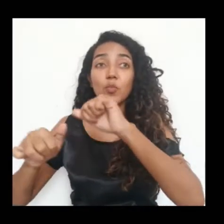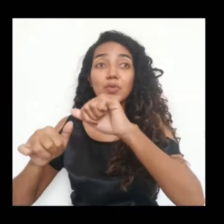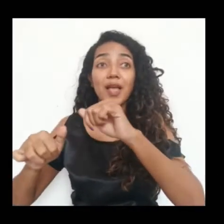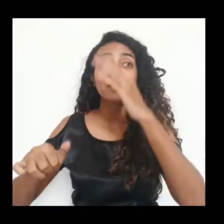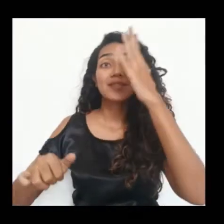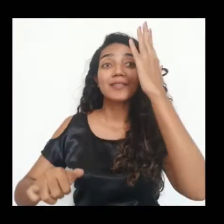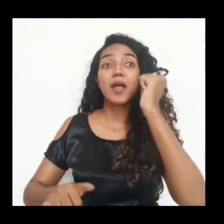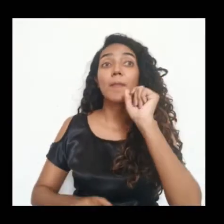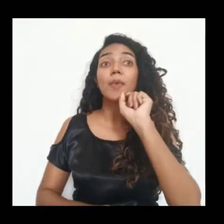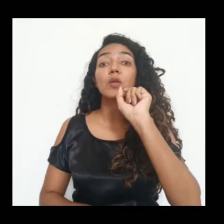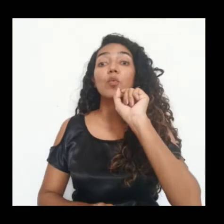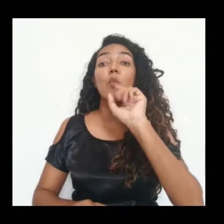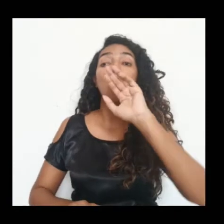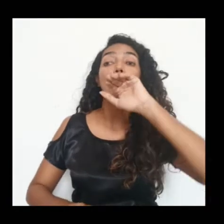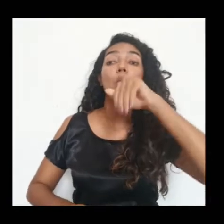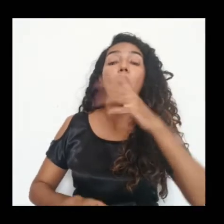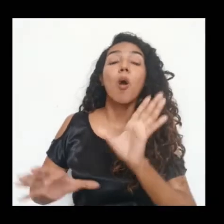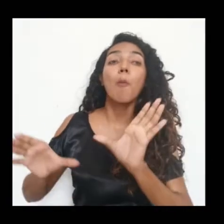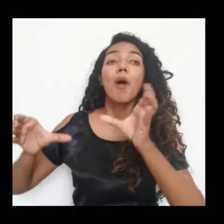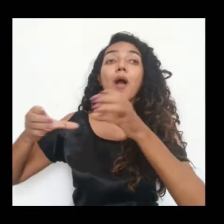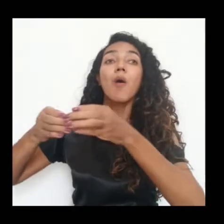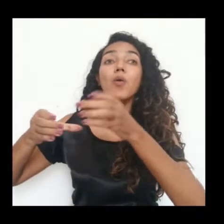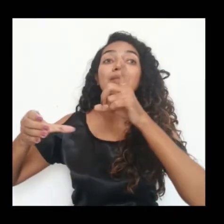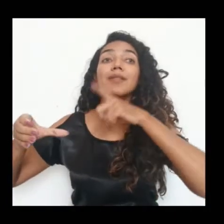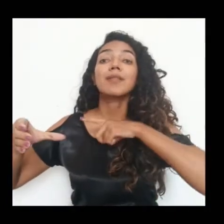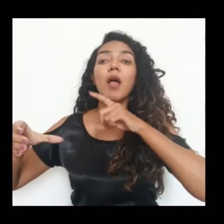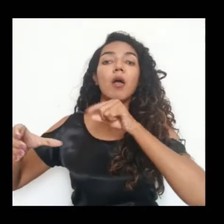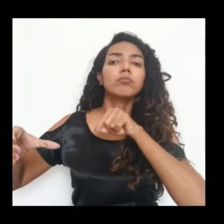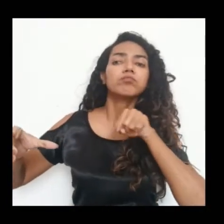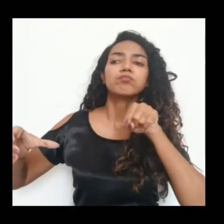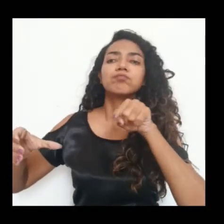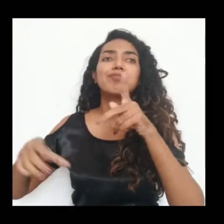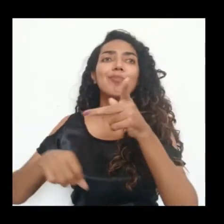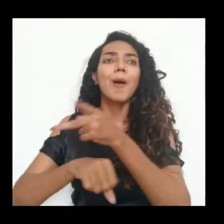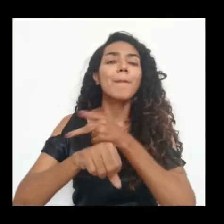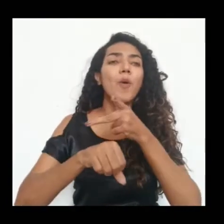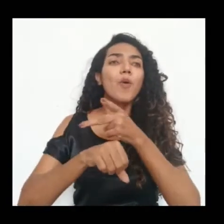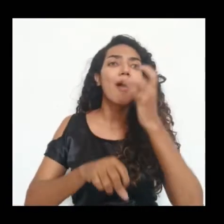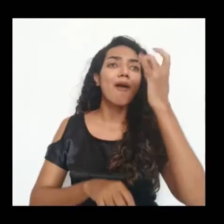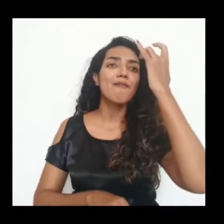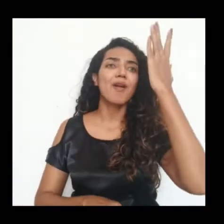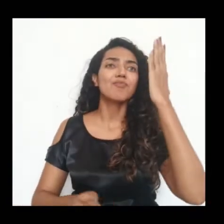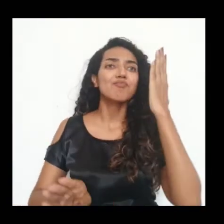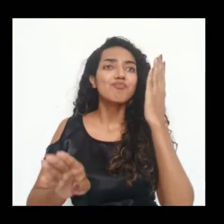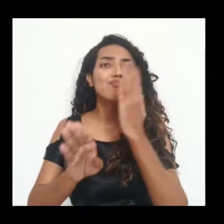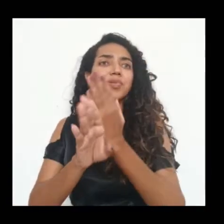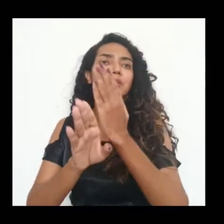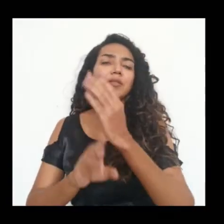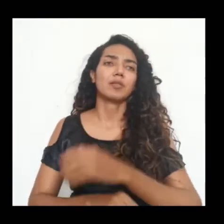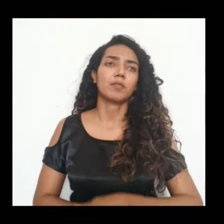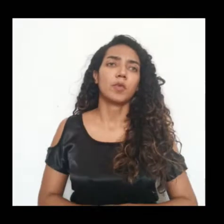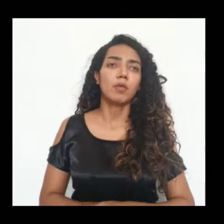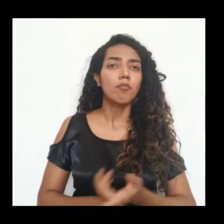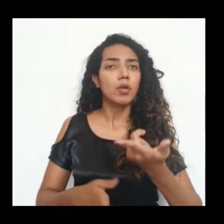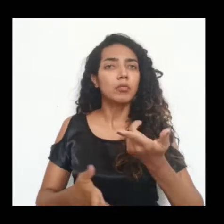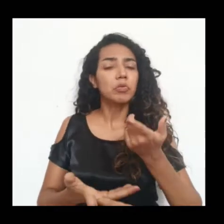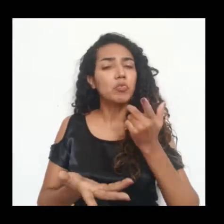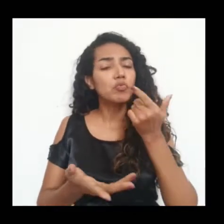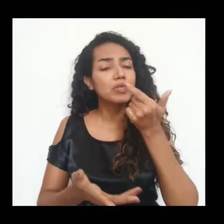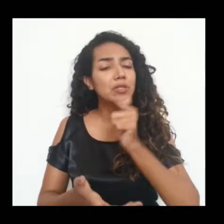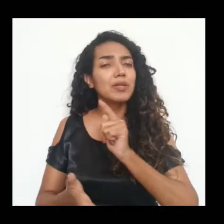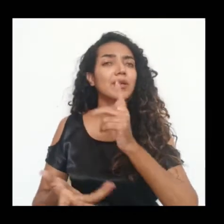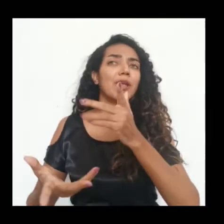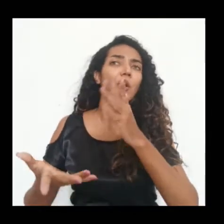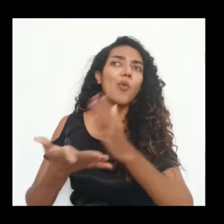pacotes, em um determinado pacote, fica muito mais fácil de eu localizar essa classe para que eu consiga manter, fazer uma alteração,